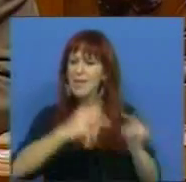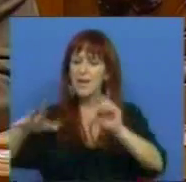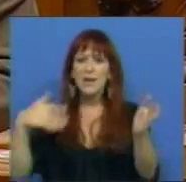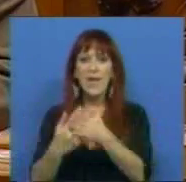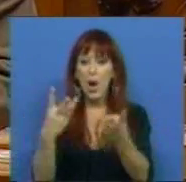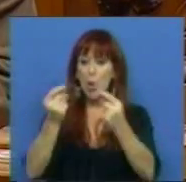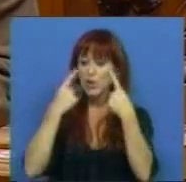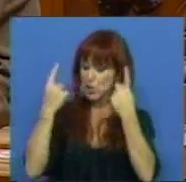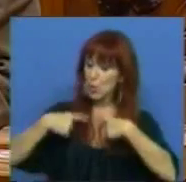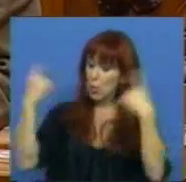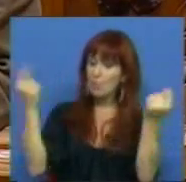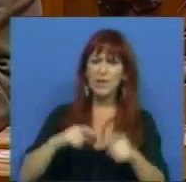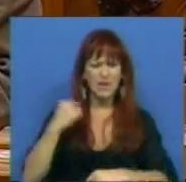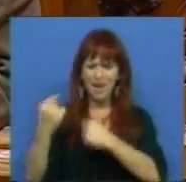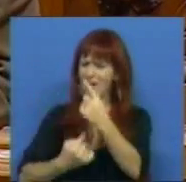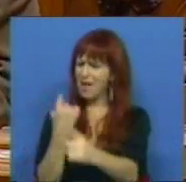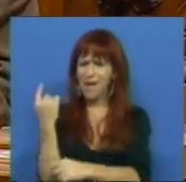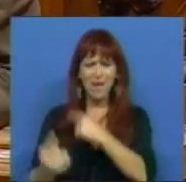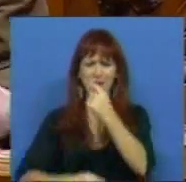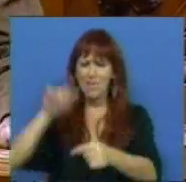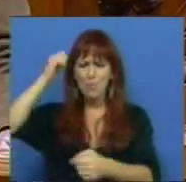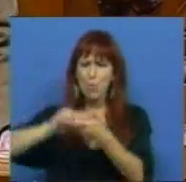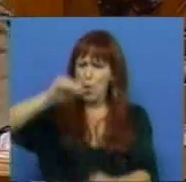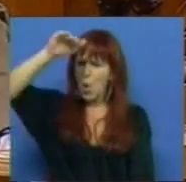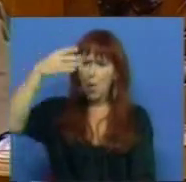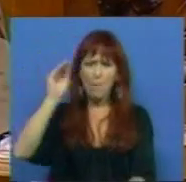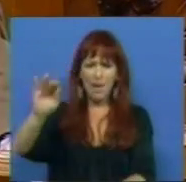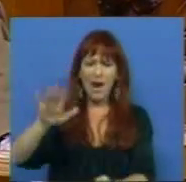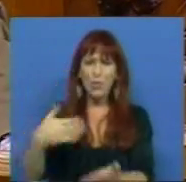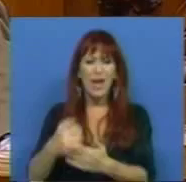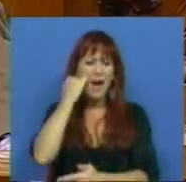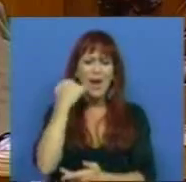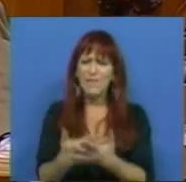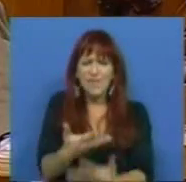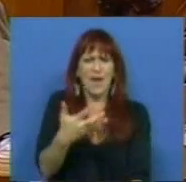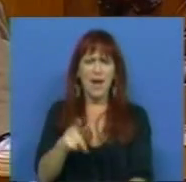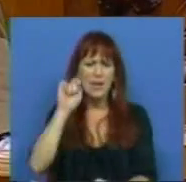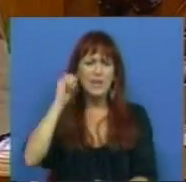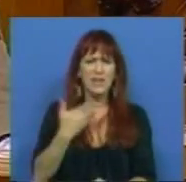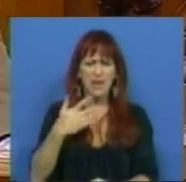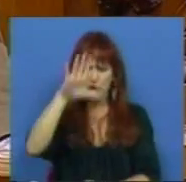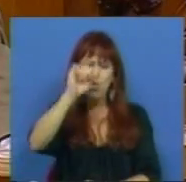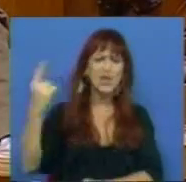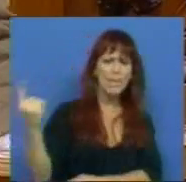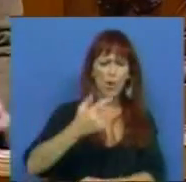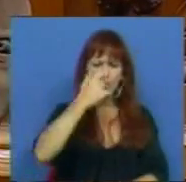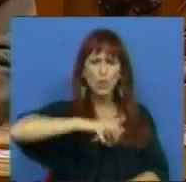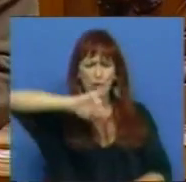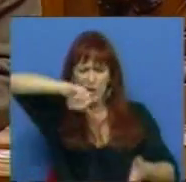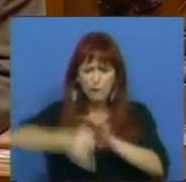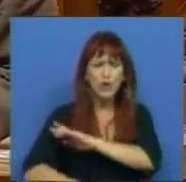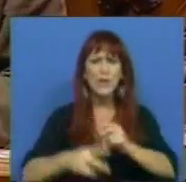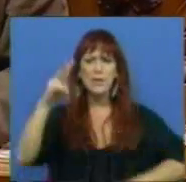as contas públicas de sucessivos prejuízos acumulados pelo banco, agravando o déficit do Estado e impondo aos portugueses um